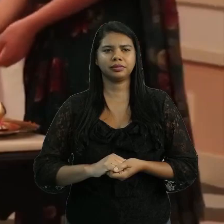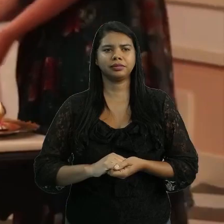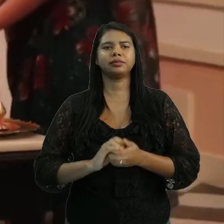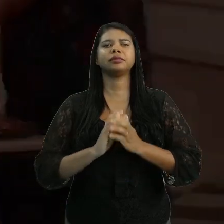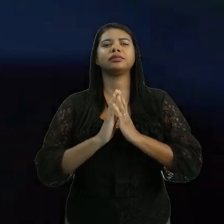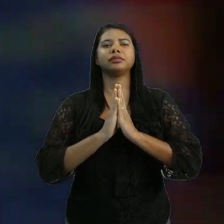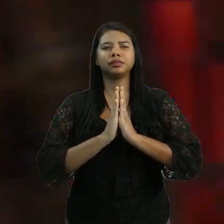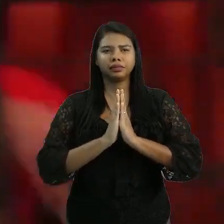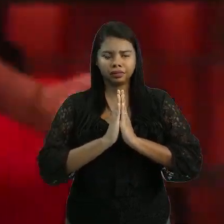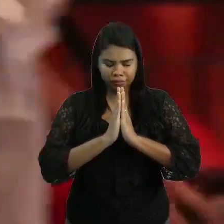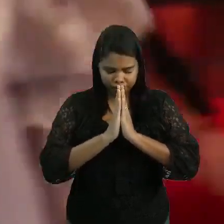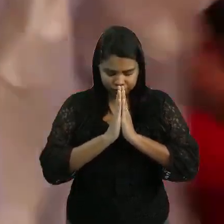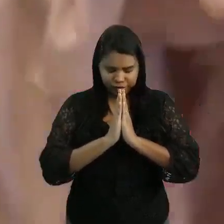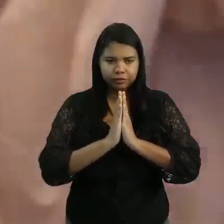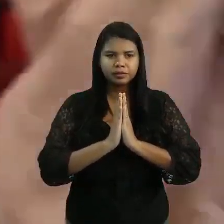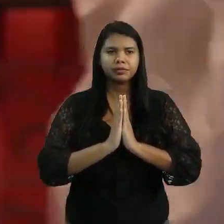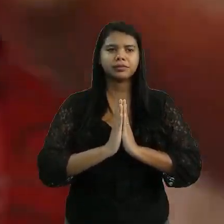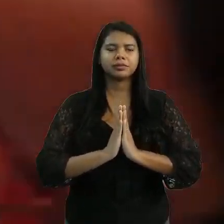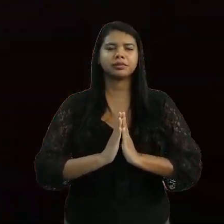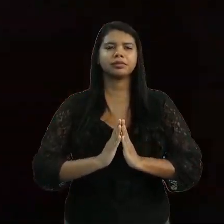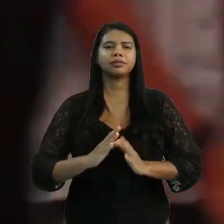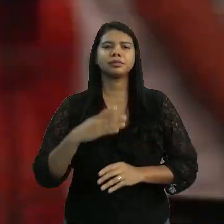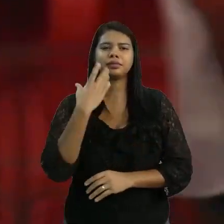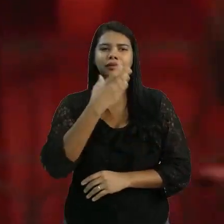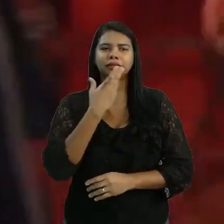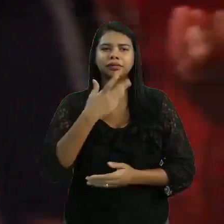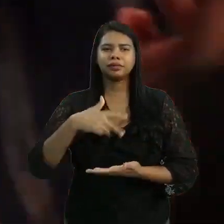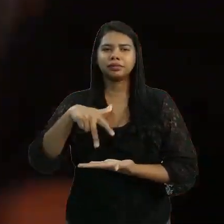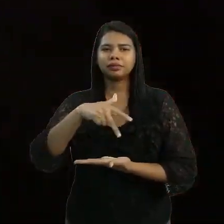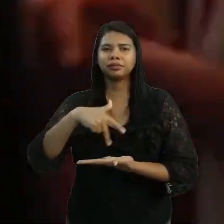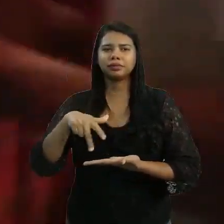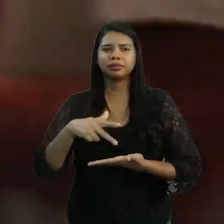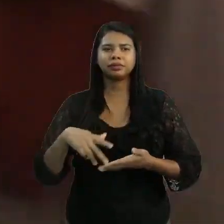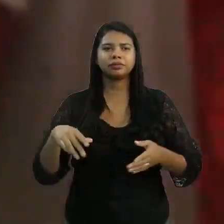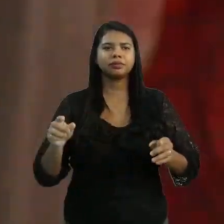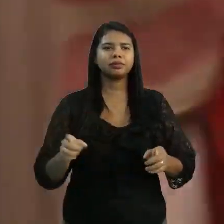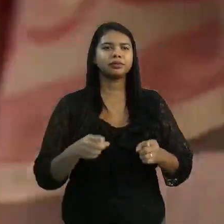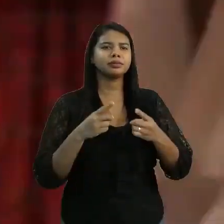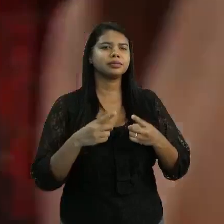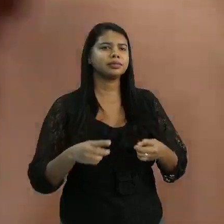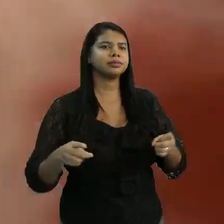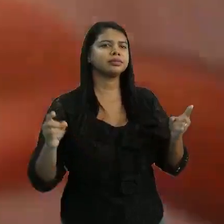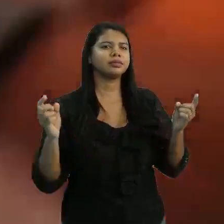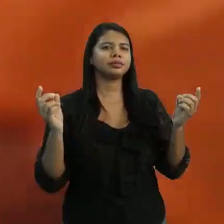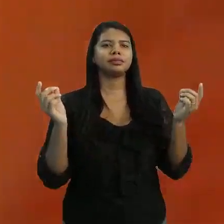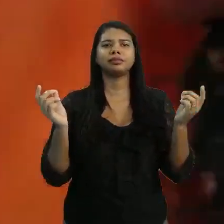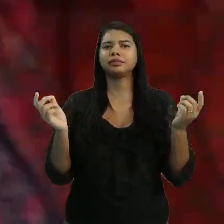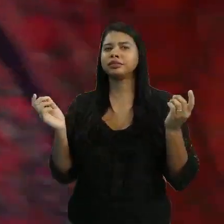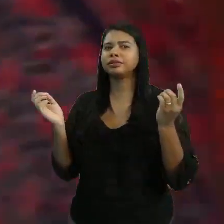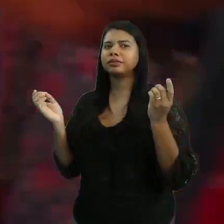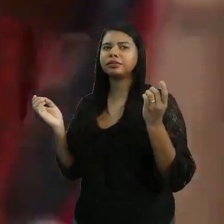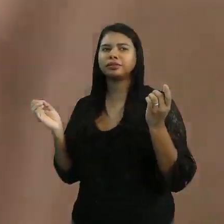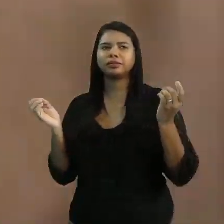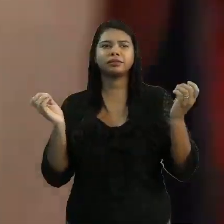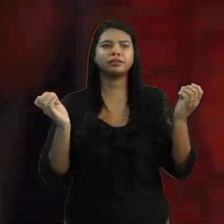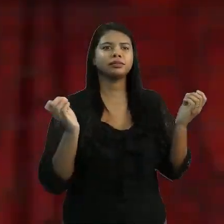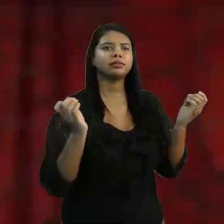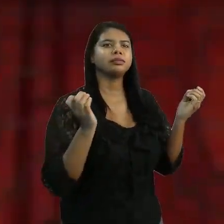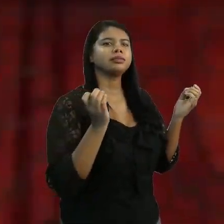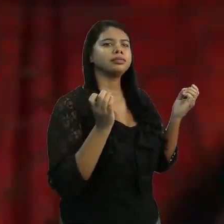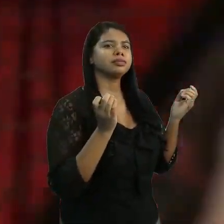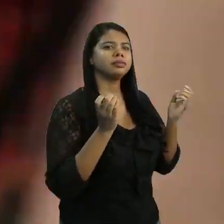Pradidevi Satyavadhyai Namo Namaha. Vrindayai Tulasi Devyai Priyayai